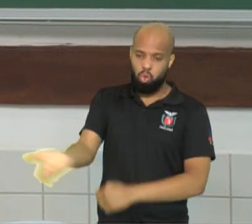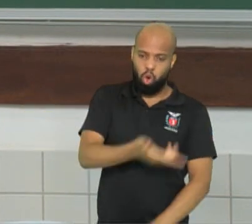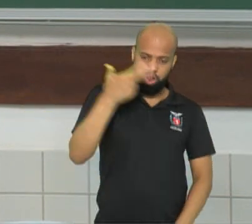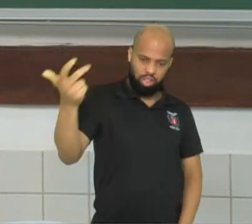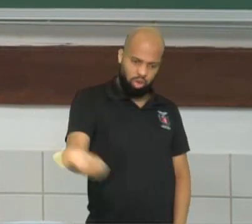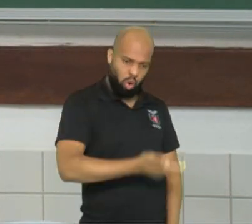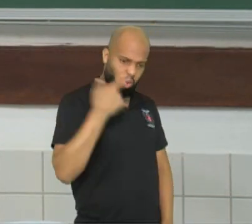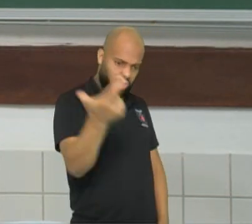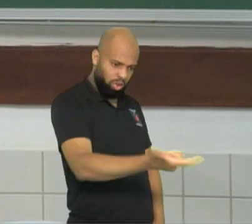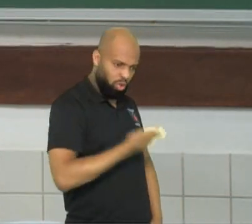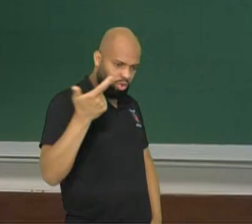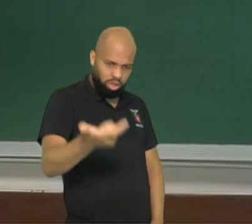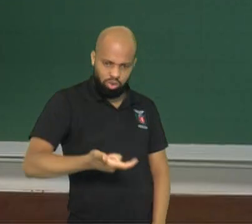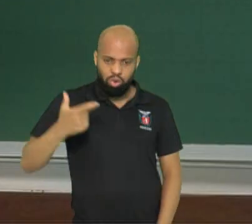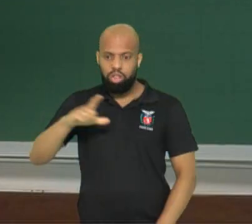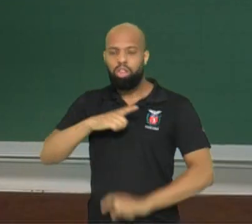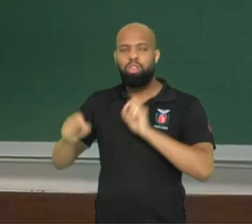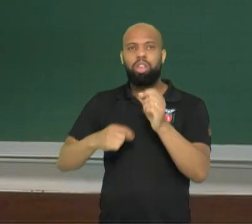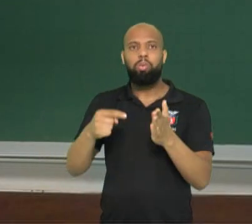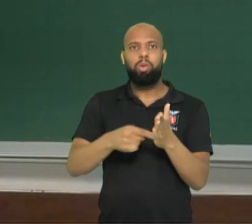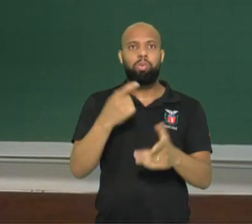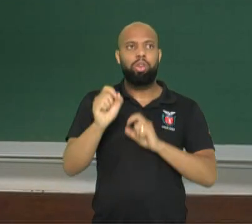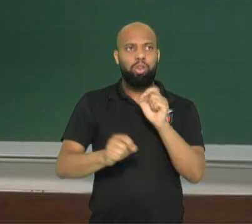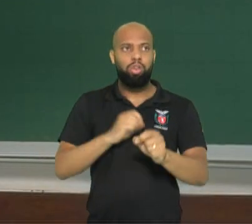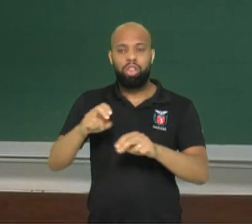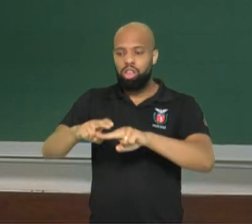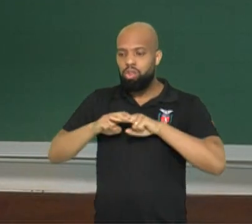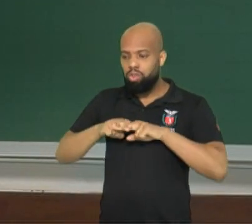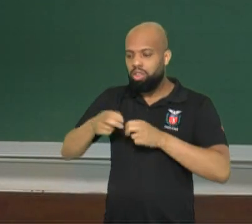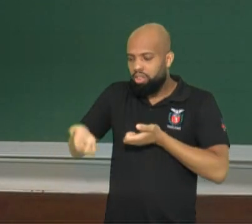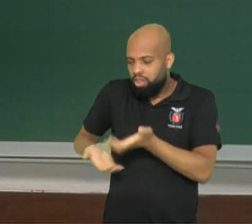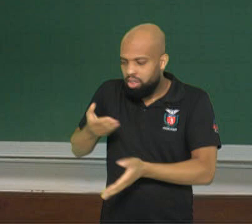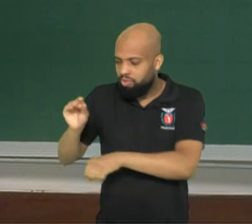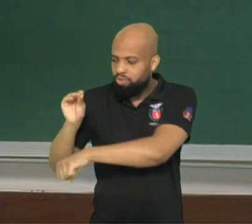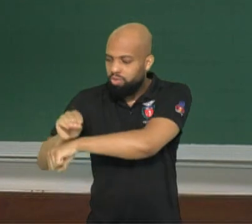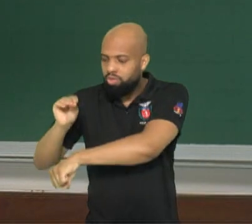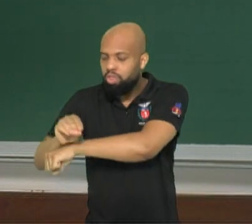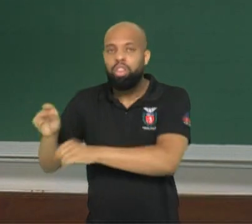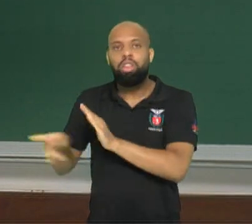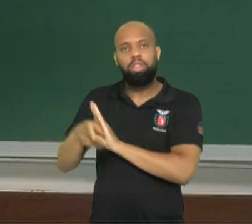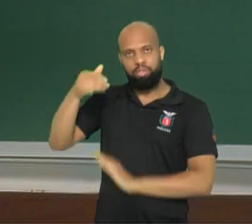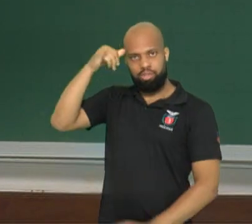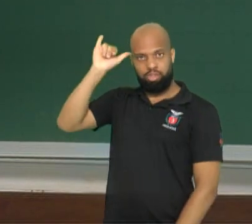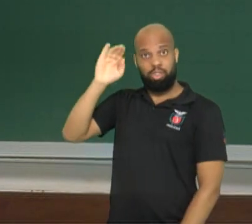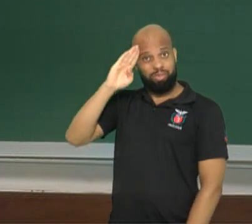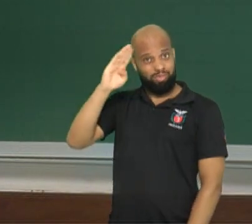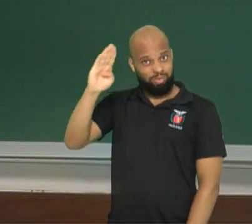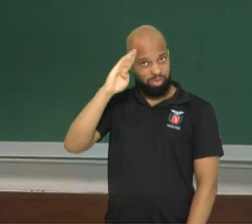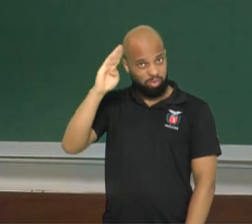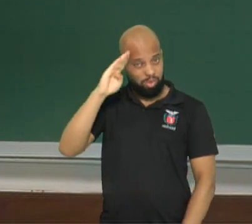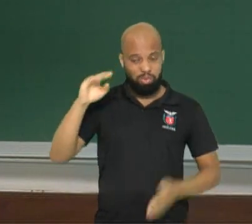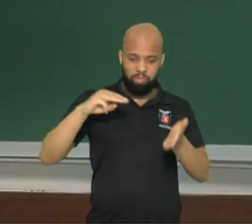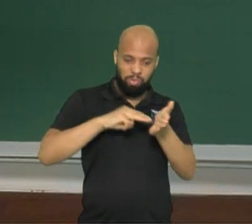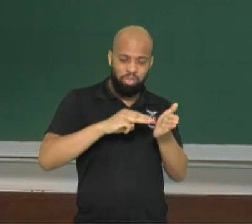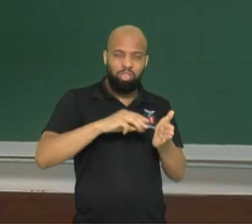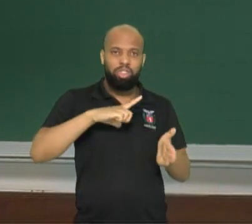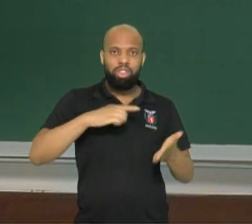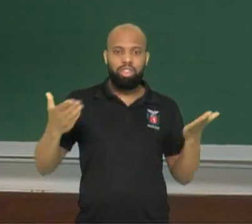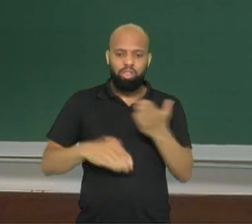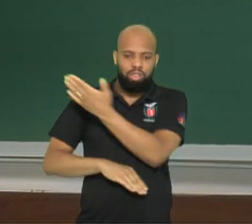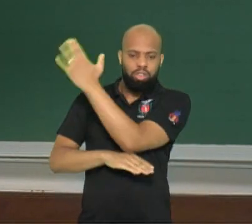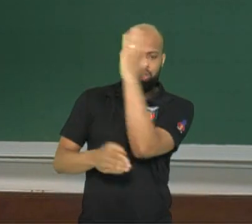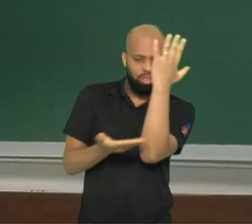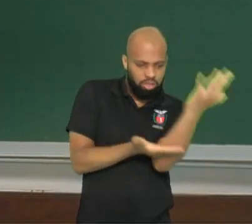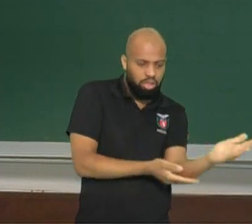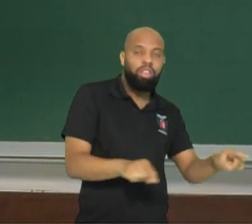nativa. Geralmente, primeiro lugar, pecuária. Então, no Brasil, principal causa, né, principal motivo de desmatamento